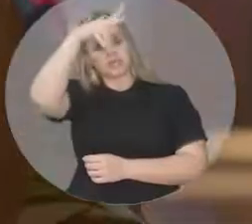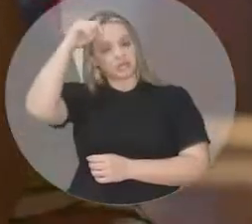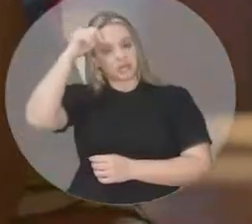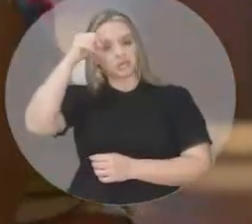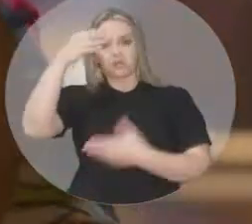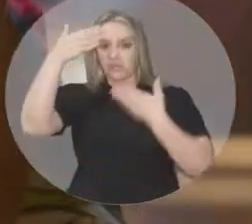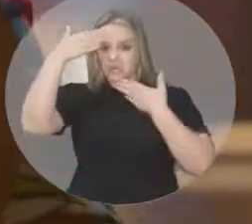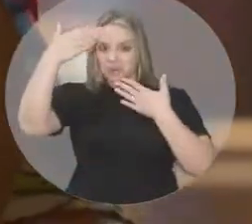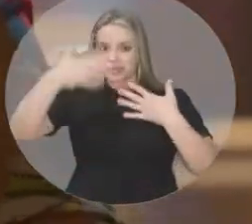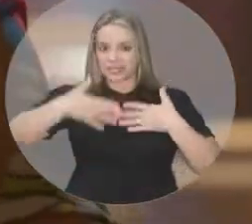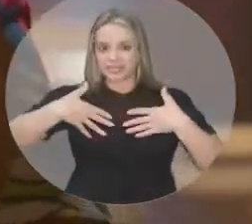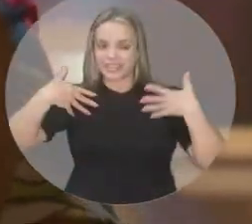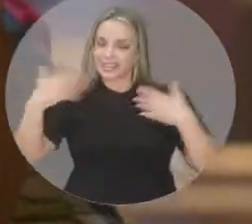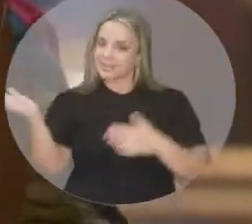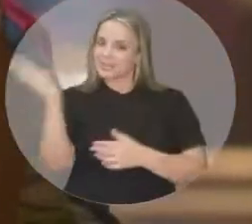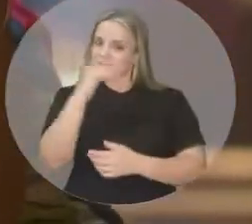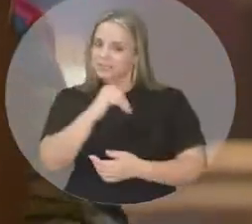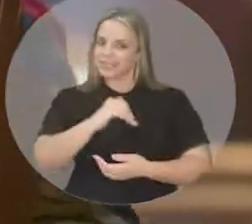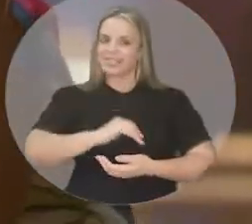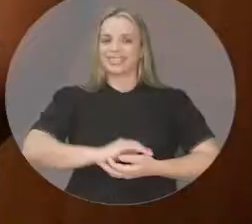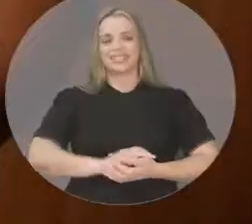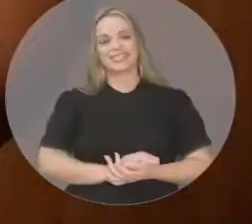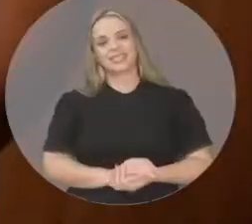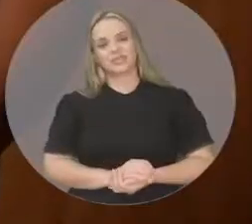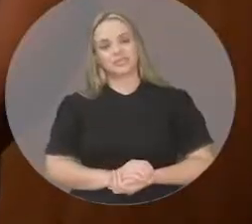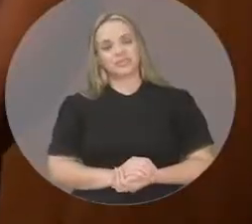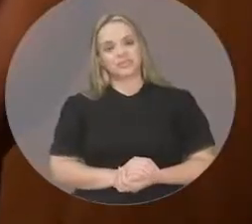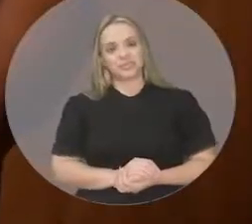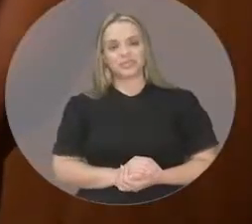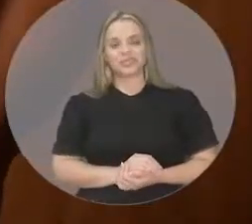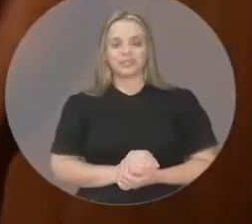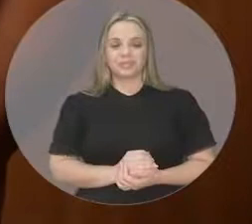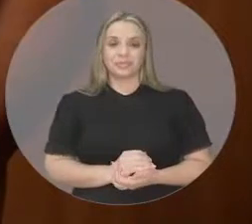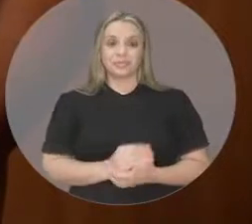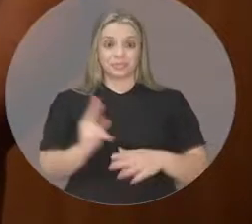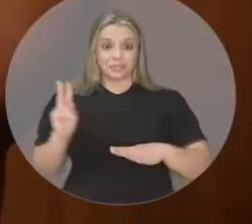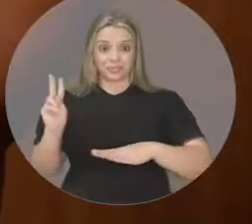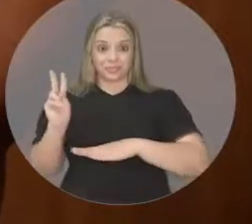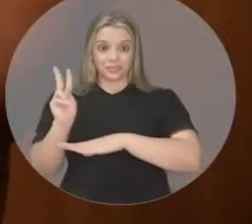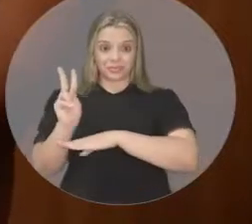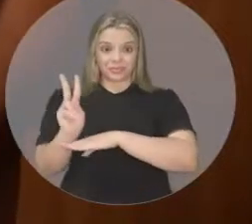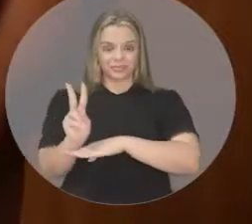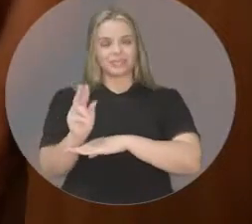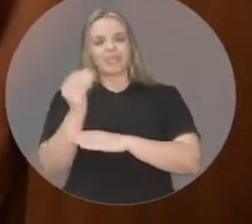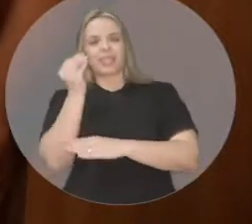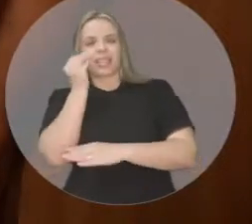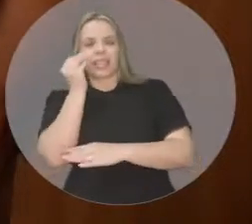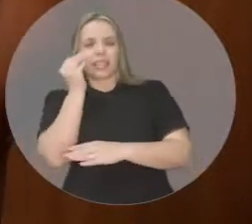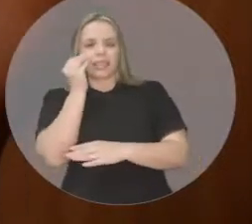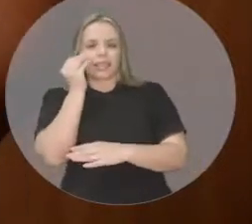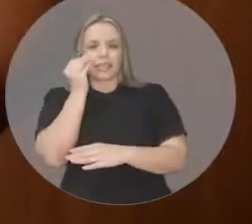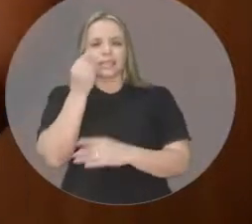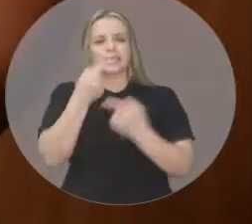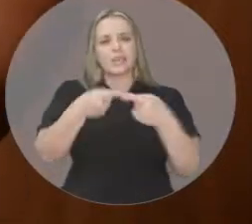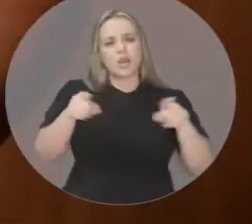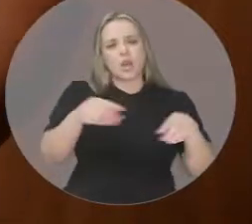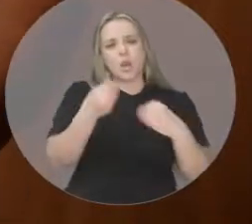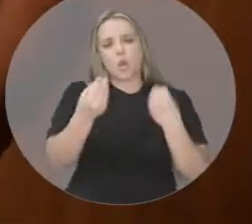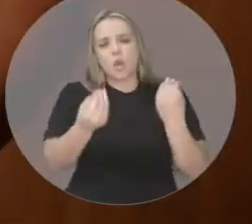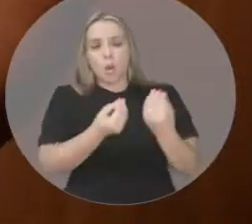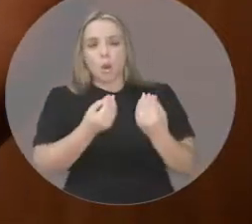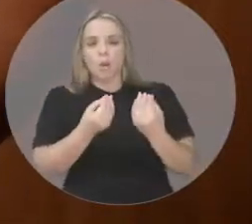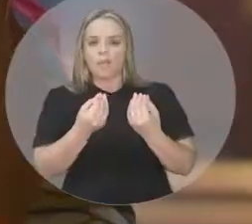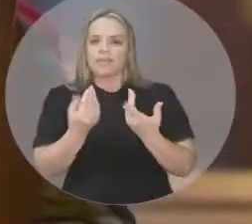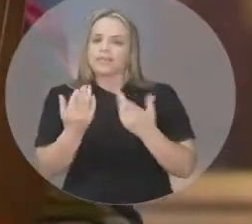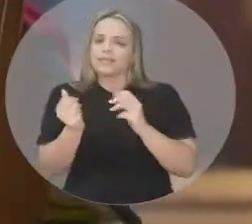trabalho. Esse programa Palco pra 2, com certeza, vai marcar história, porque vai juntar o rock com